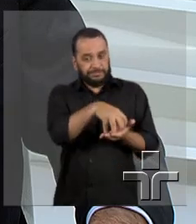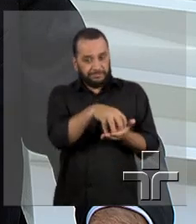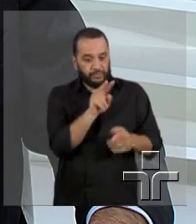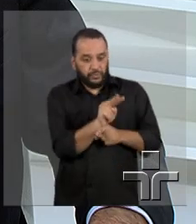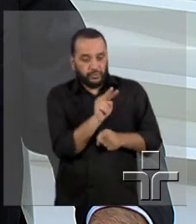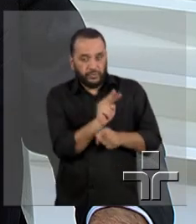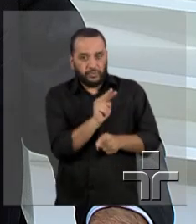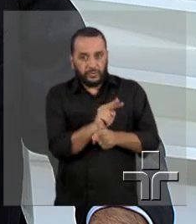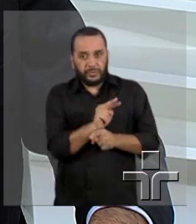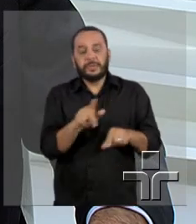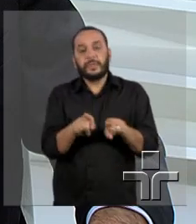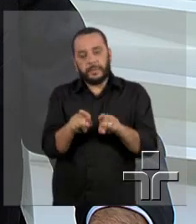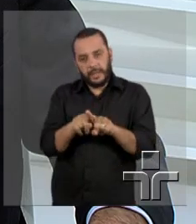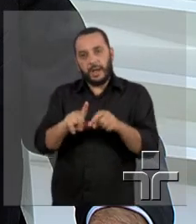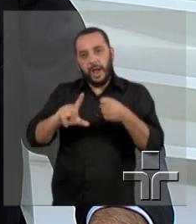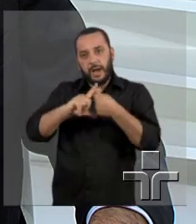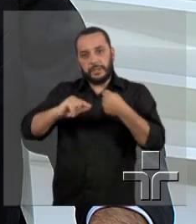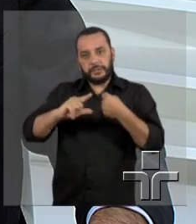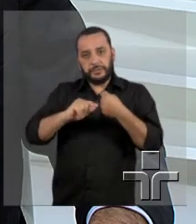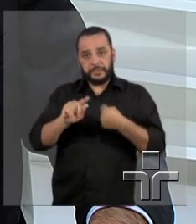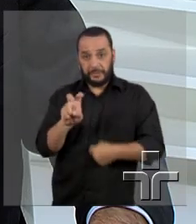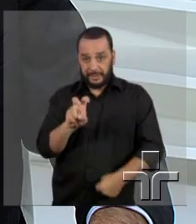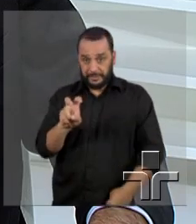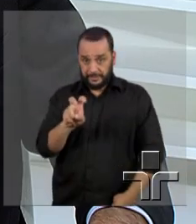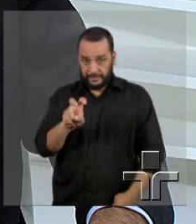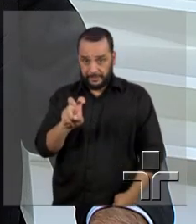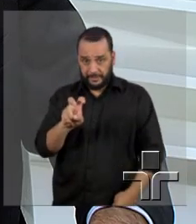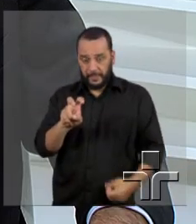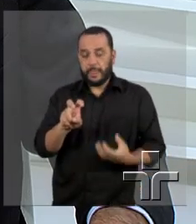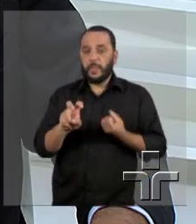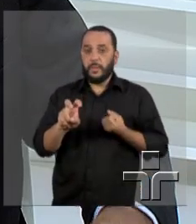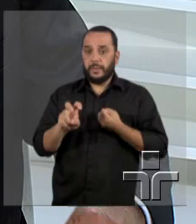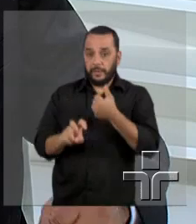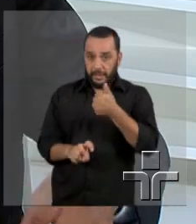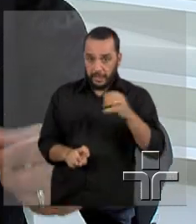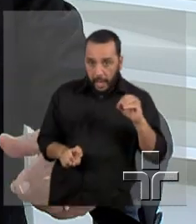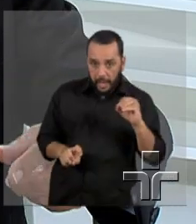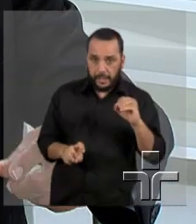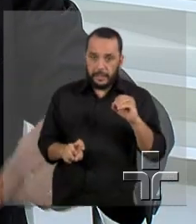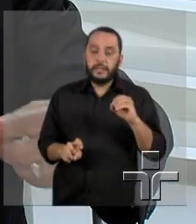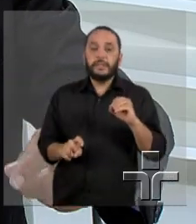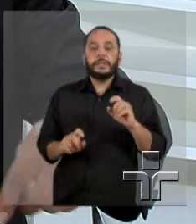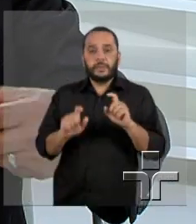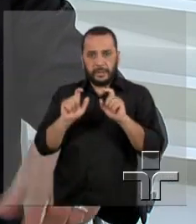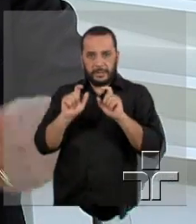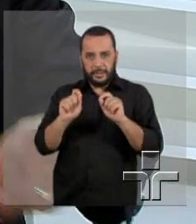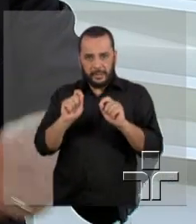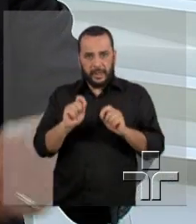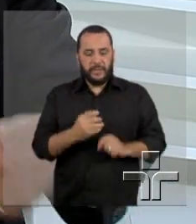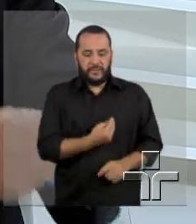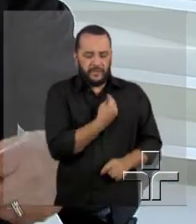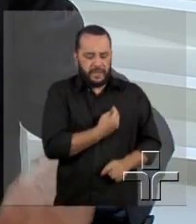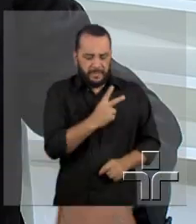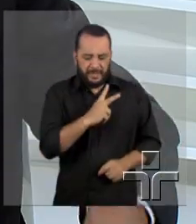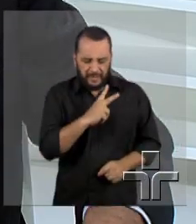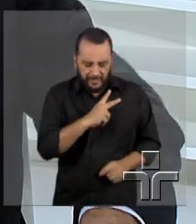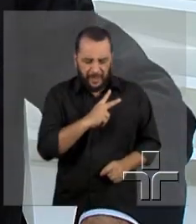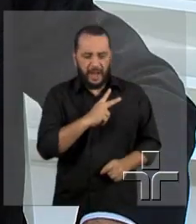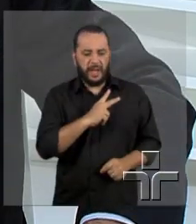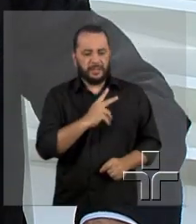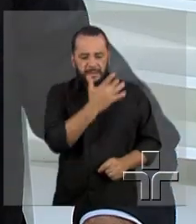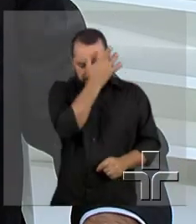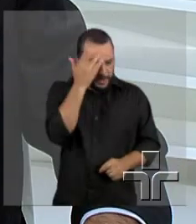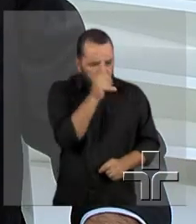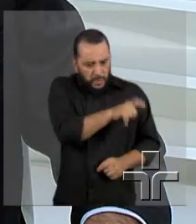artigo 5º, número 10, que torna inviolável a intimidade, a vida privada, a honra e a imagem das